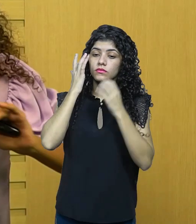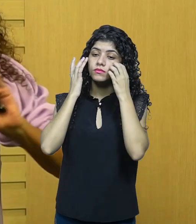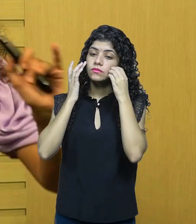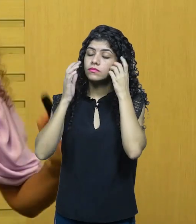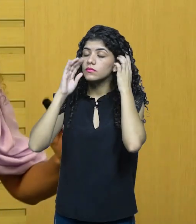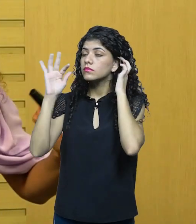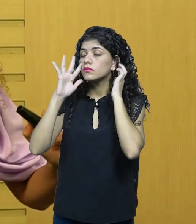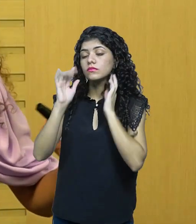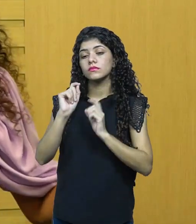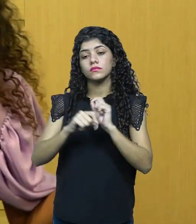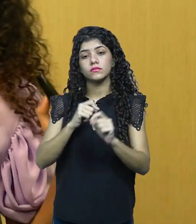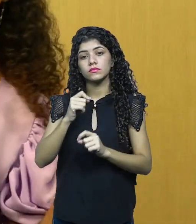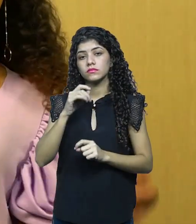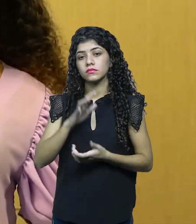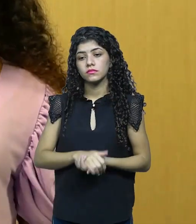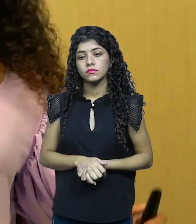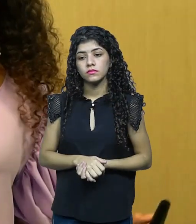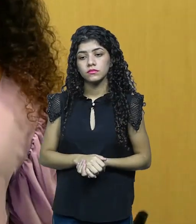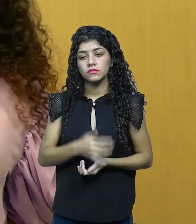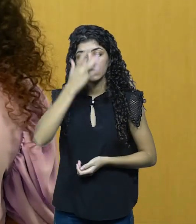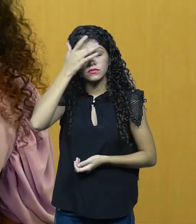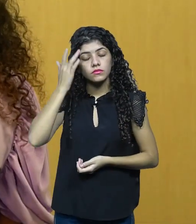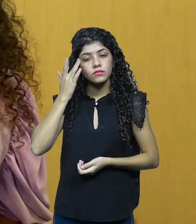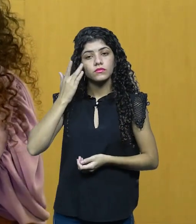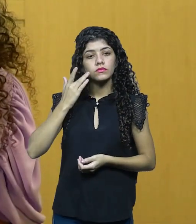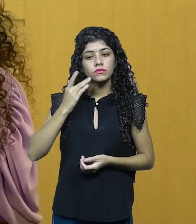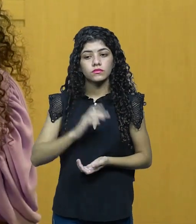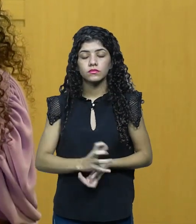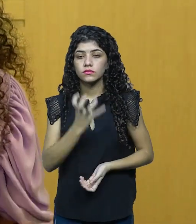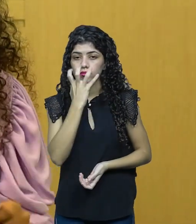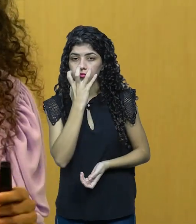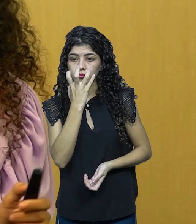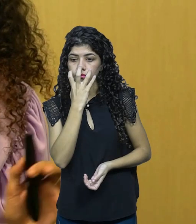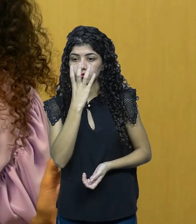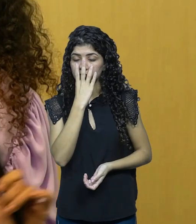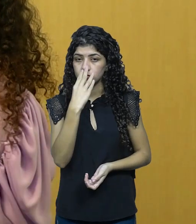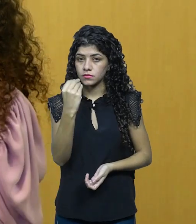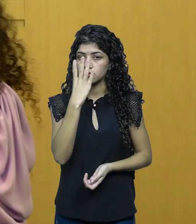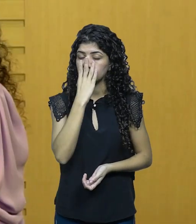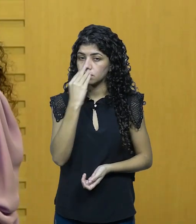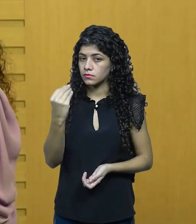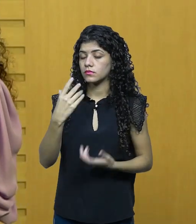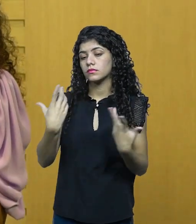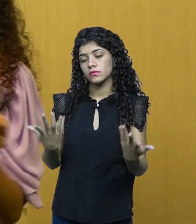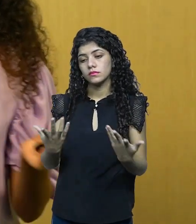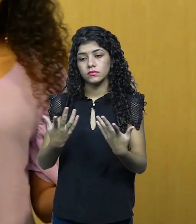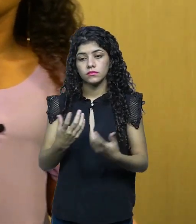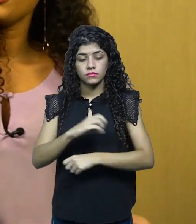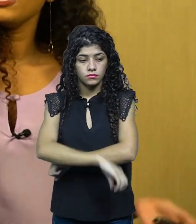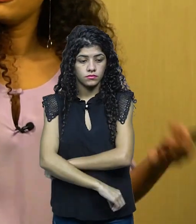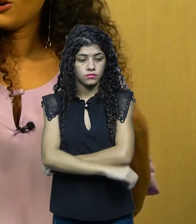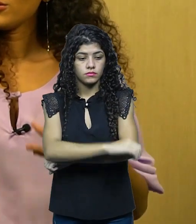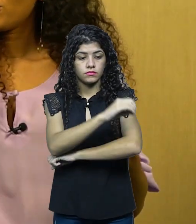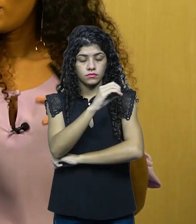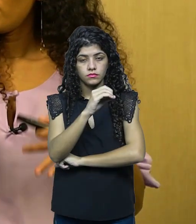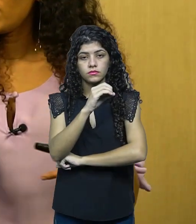é a história sobre um lobisomem que alguém vai descobrir quem esse lobisomem é. Que homem é esse lobisomem? Então, o